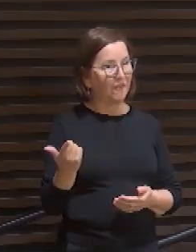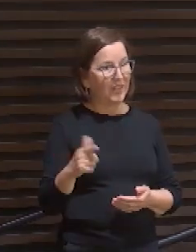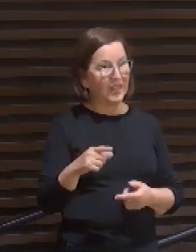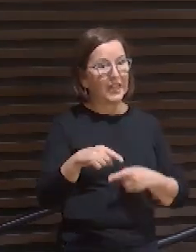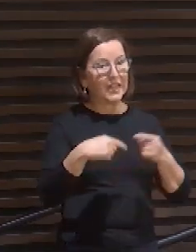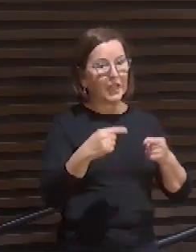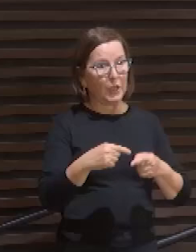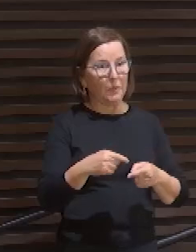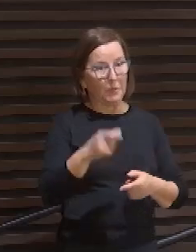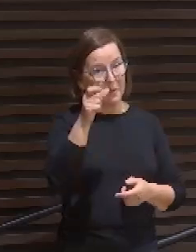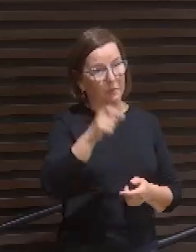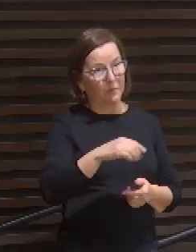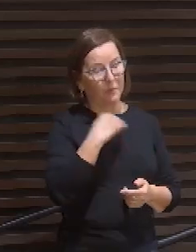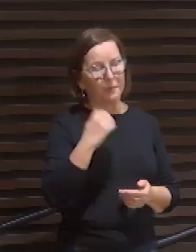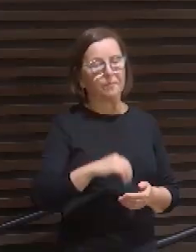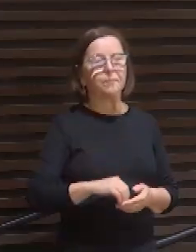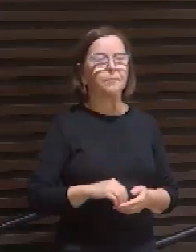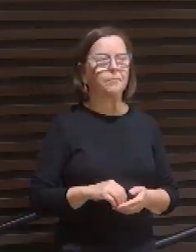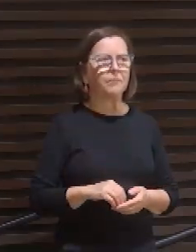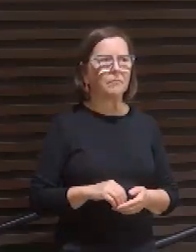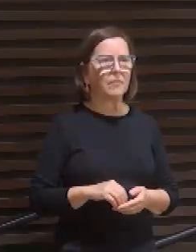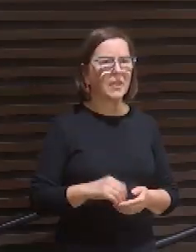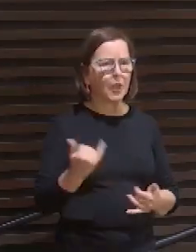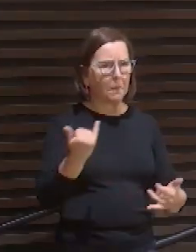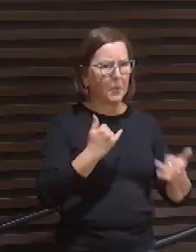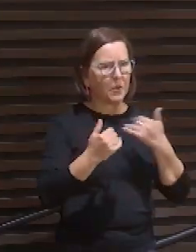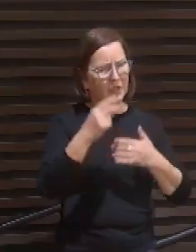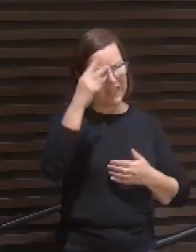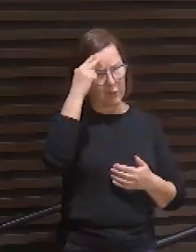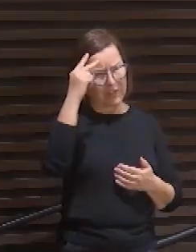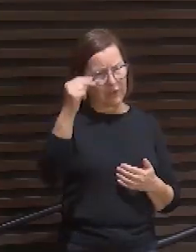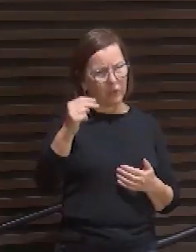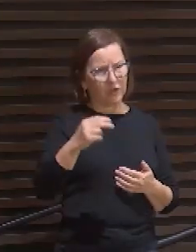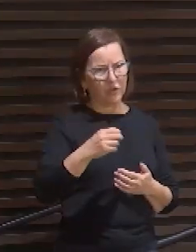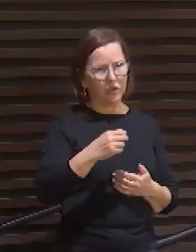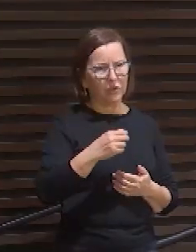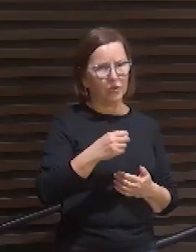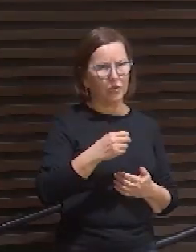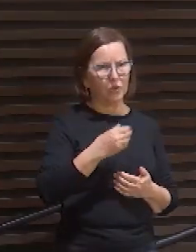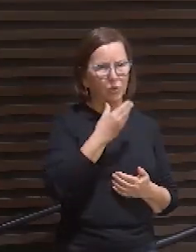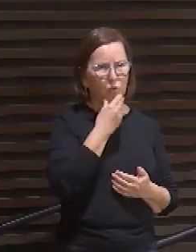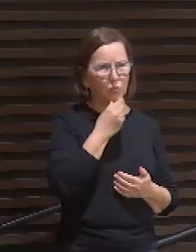Me contaram como verdade a história de um senhor que ficou surdo.